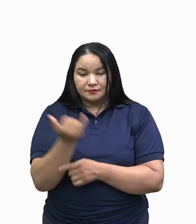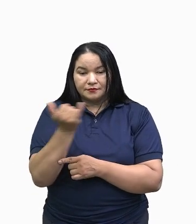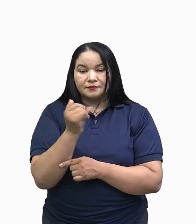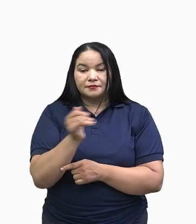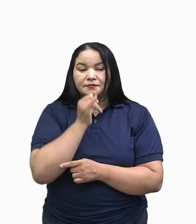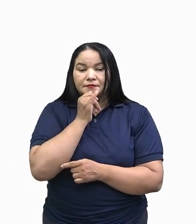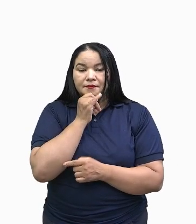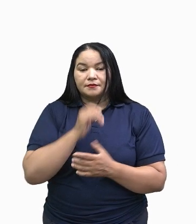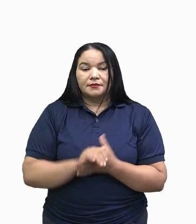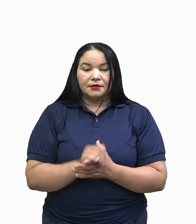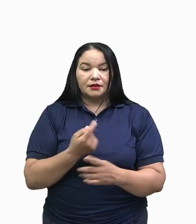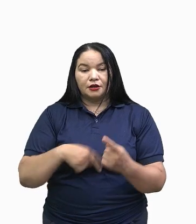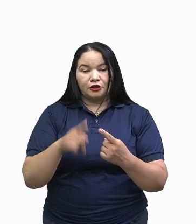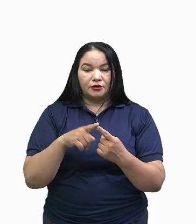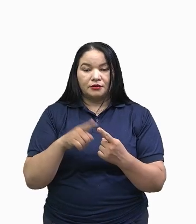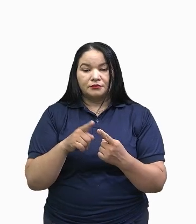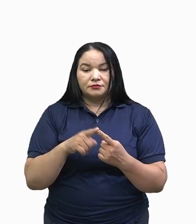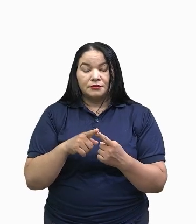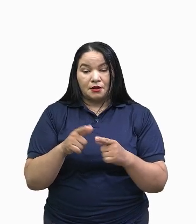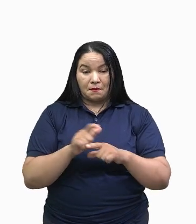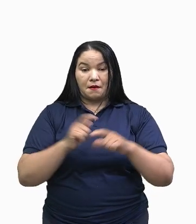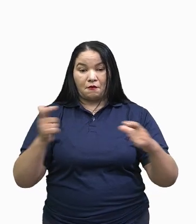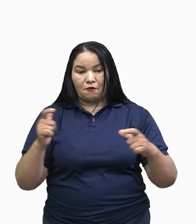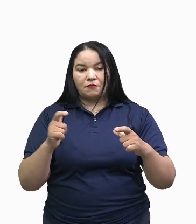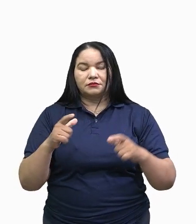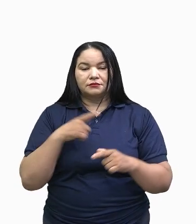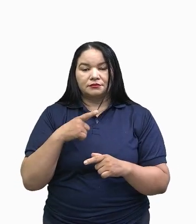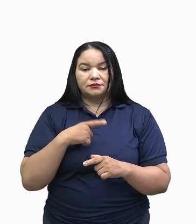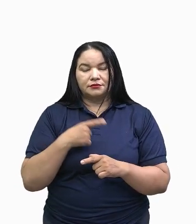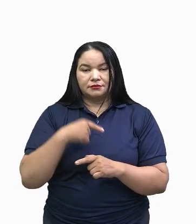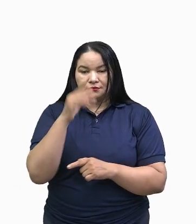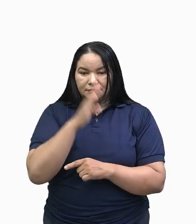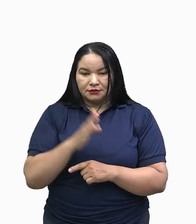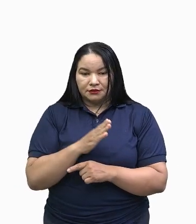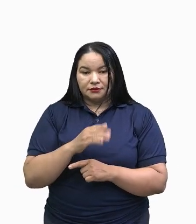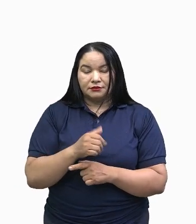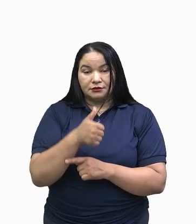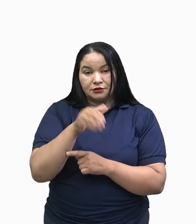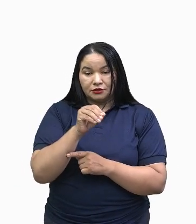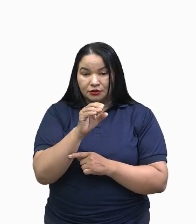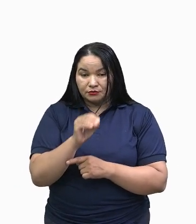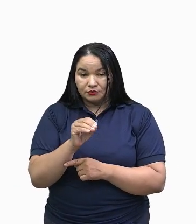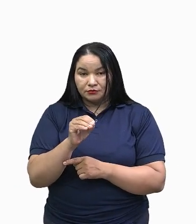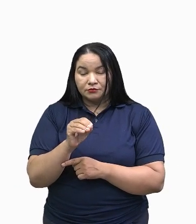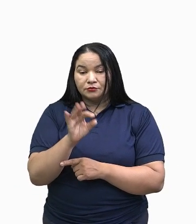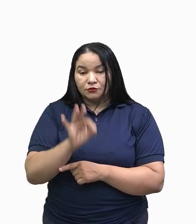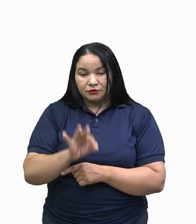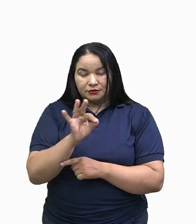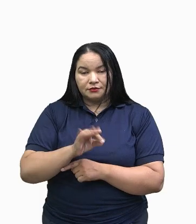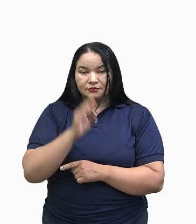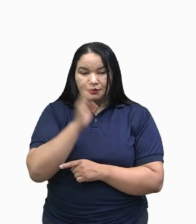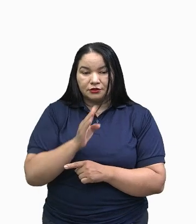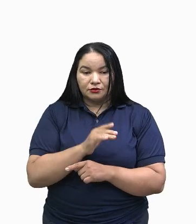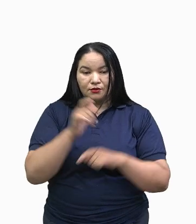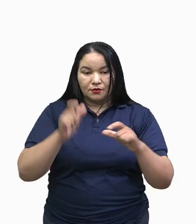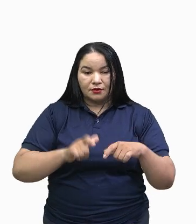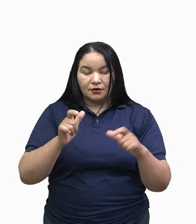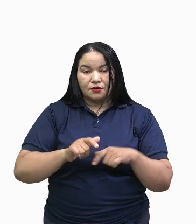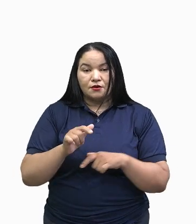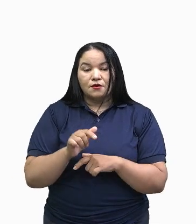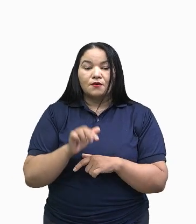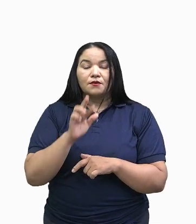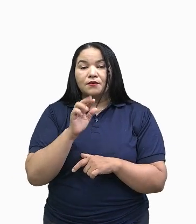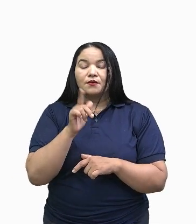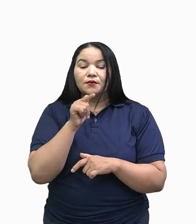caso do Belo Monte, a maior hidrelétrica brasileira, né, 100% brasileira, localizada no rio